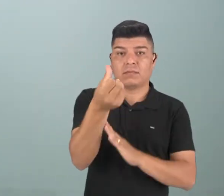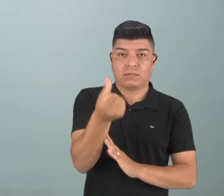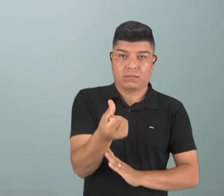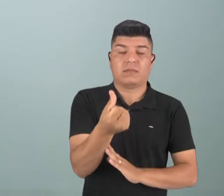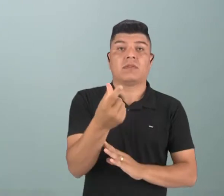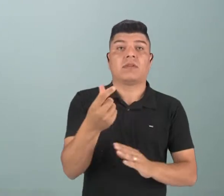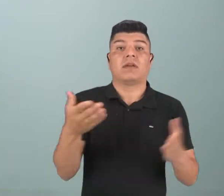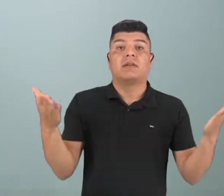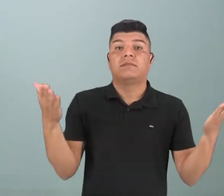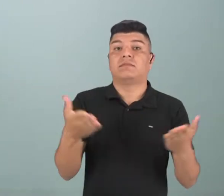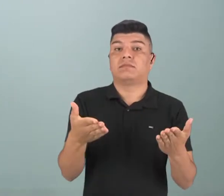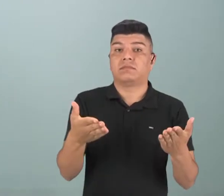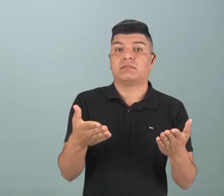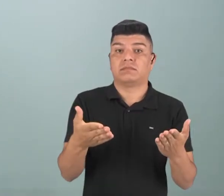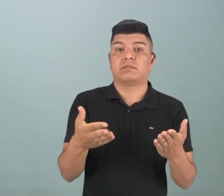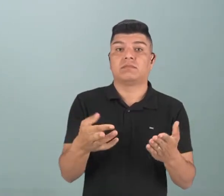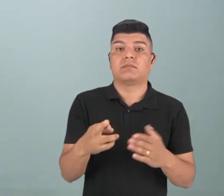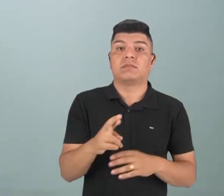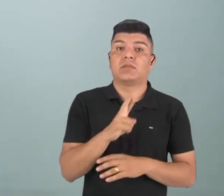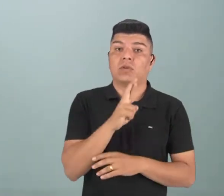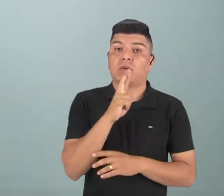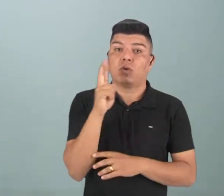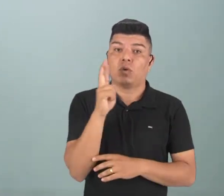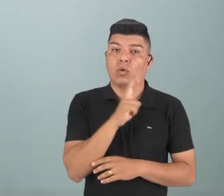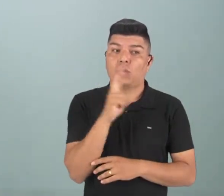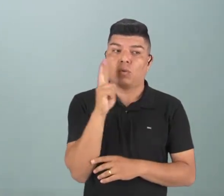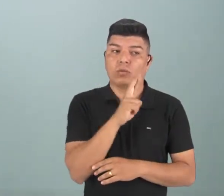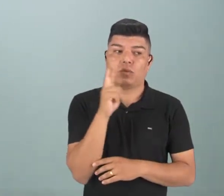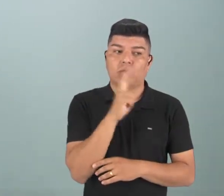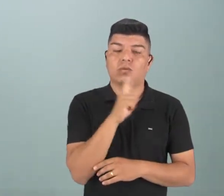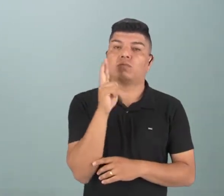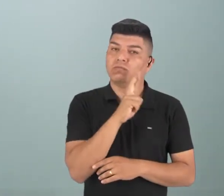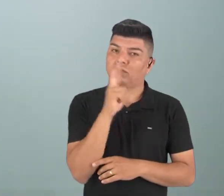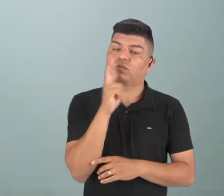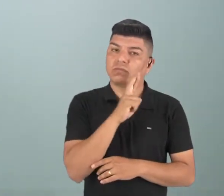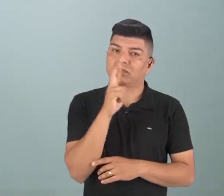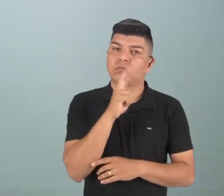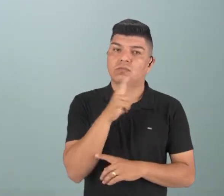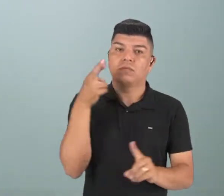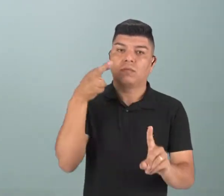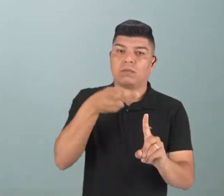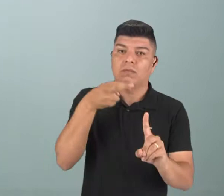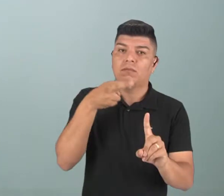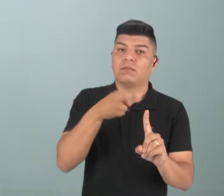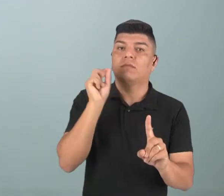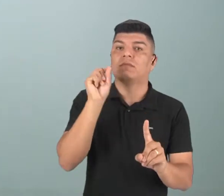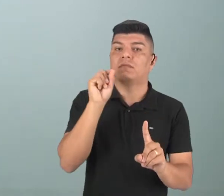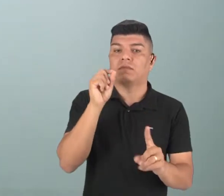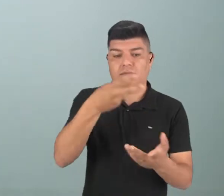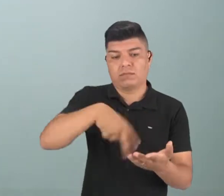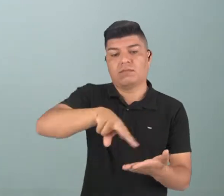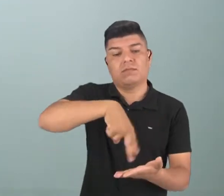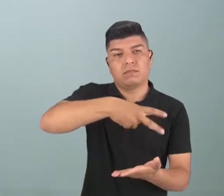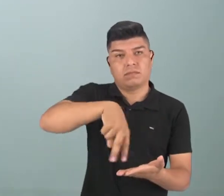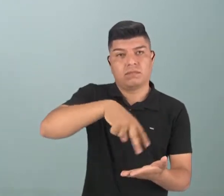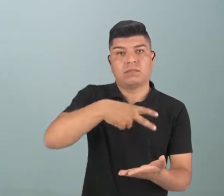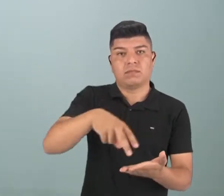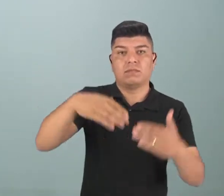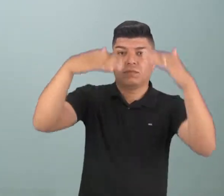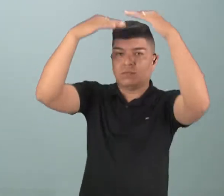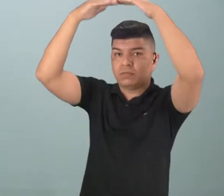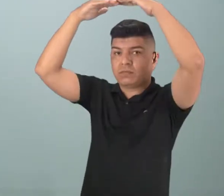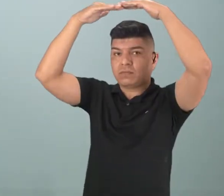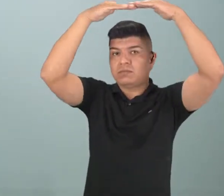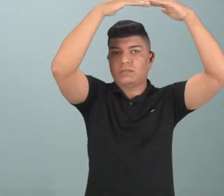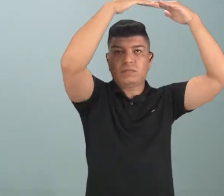o auge dele vai ser na Rússia. Até hoje a Rússia é referência nessa questão da dança, do balé, e